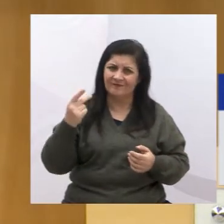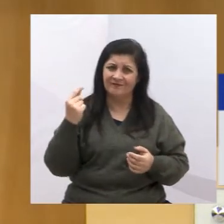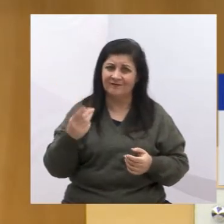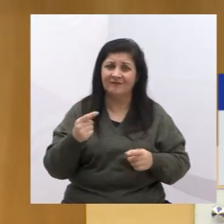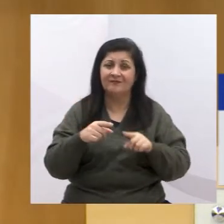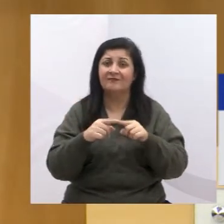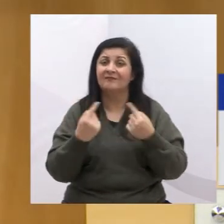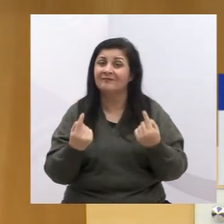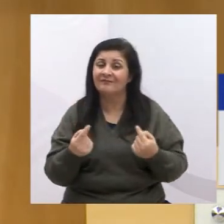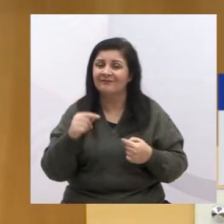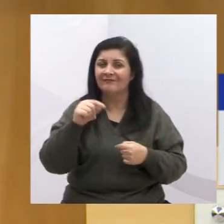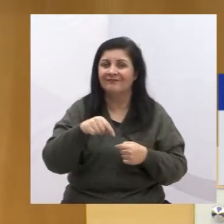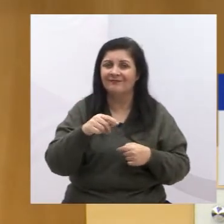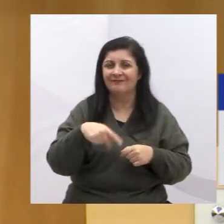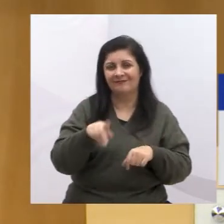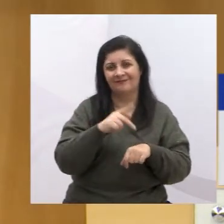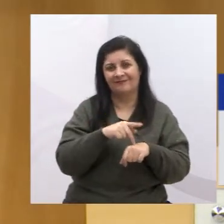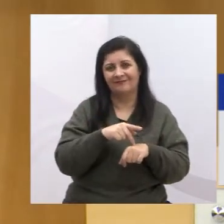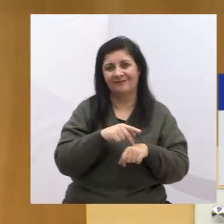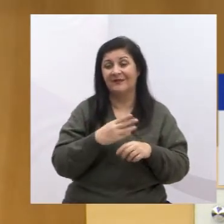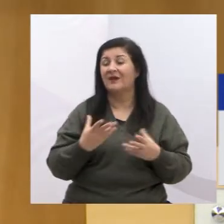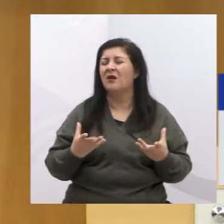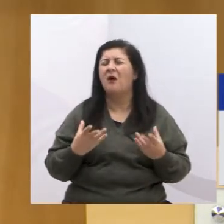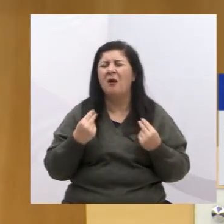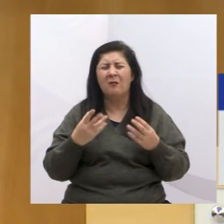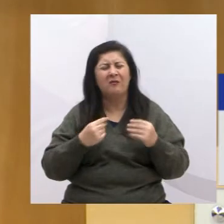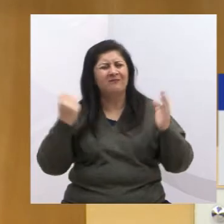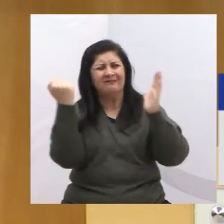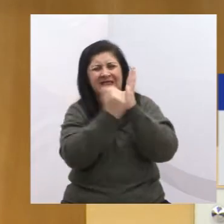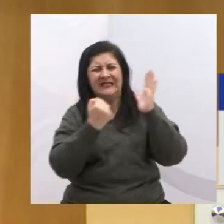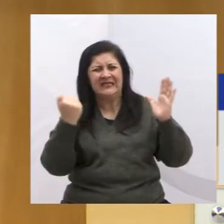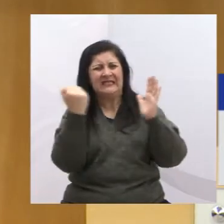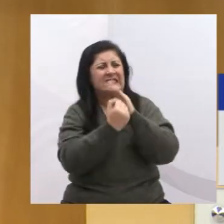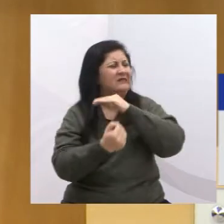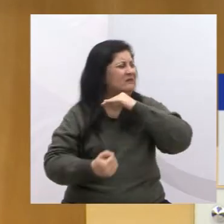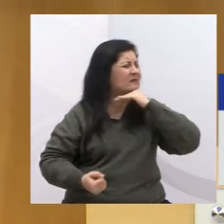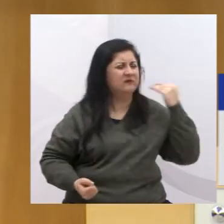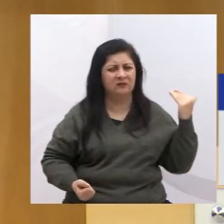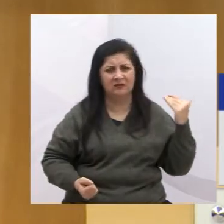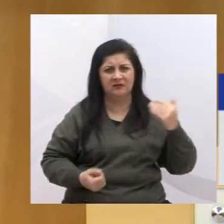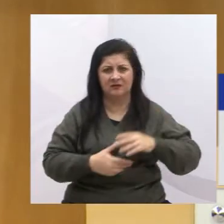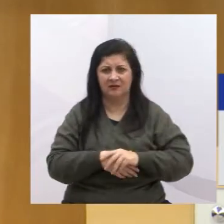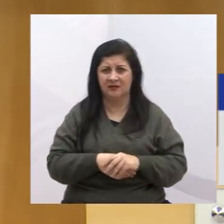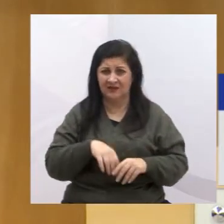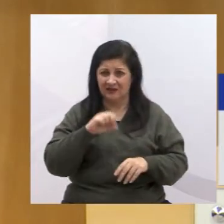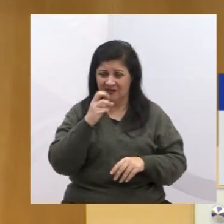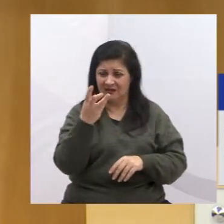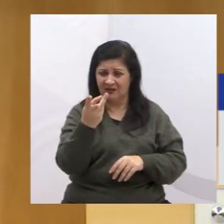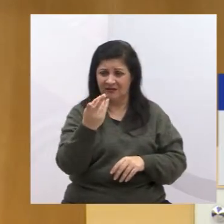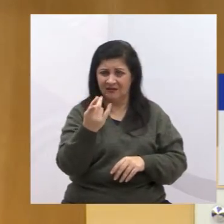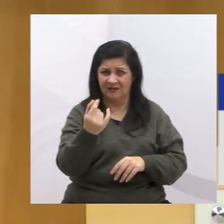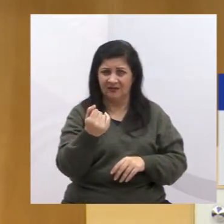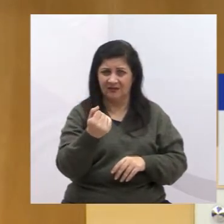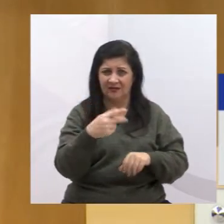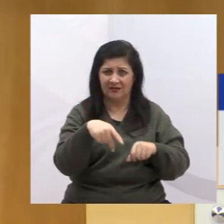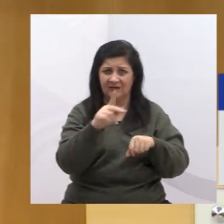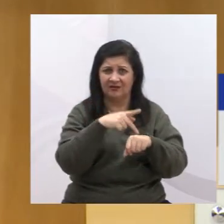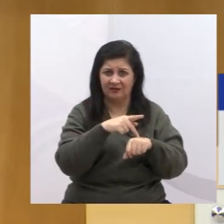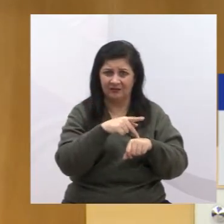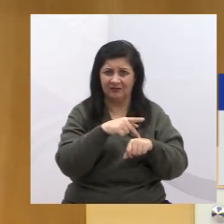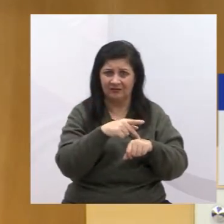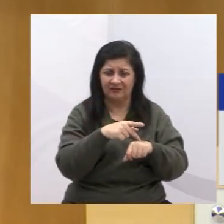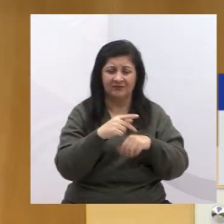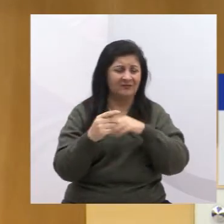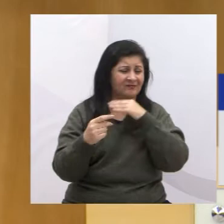nosso país é campeão de homicídios. Se a gente for calcular aqui o tanto de homicídio que o nosso país tem, certamente